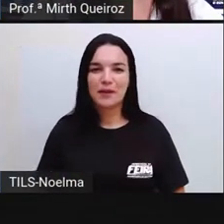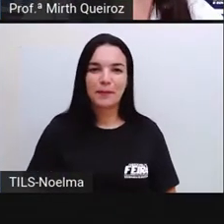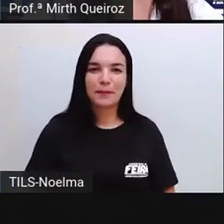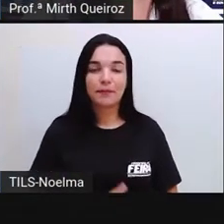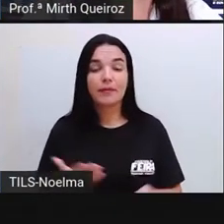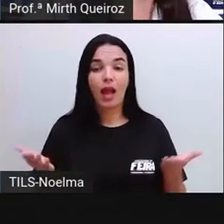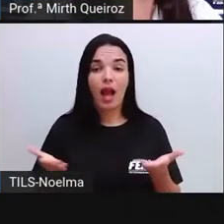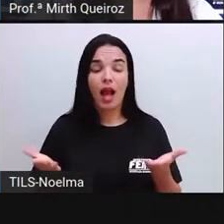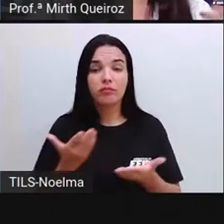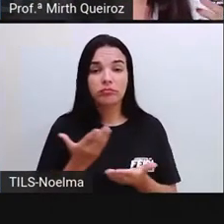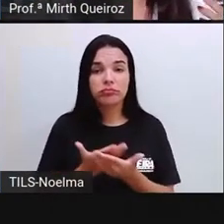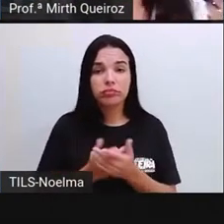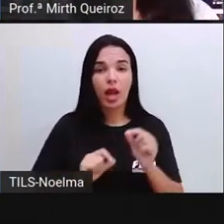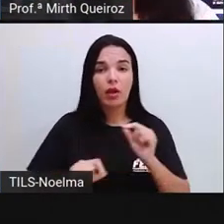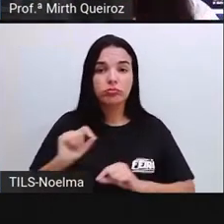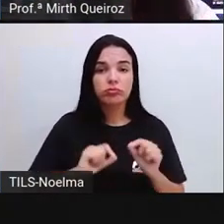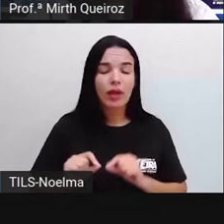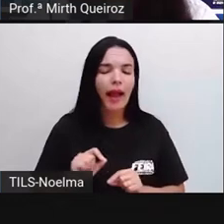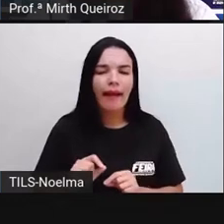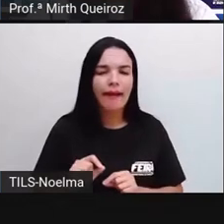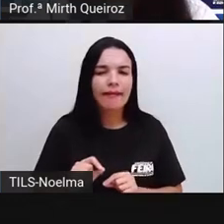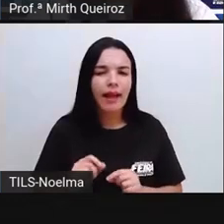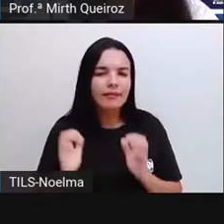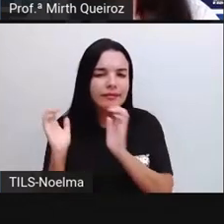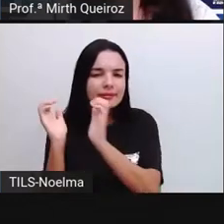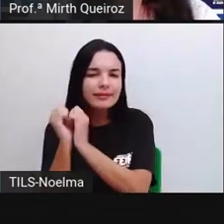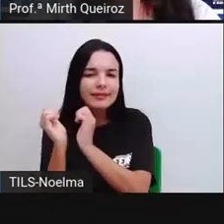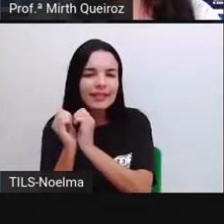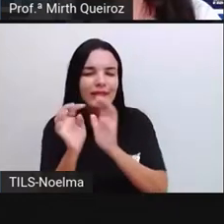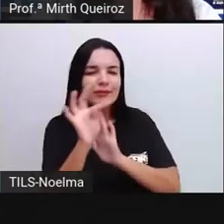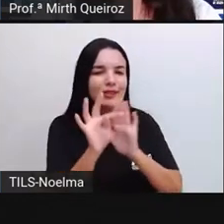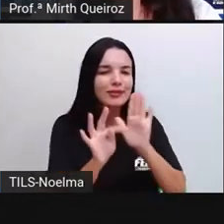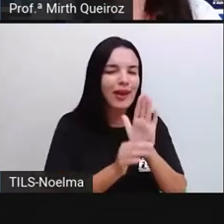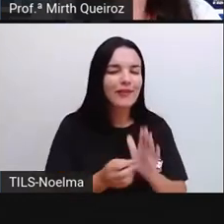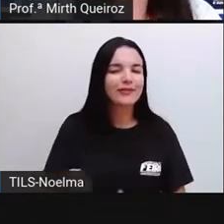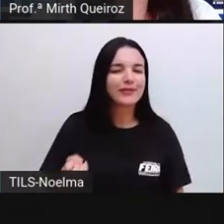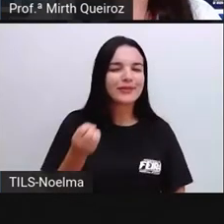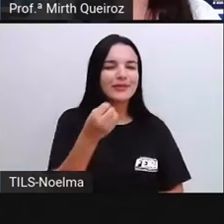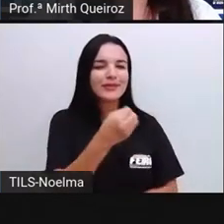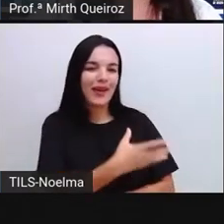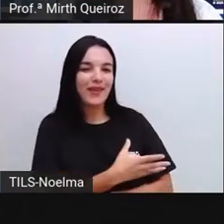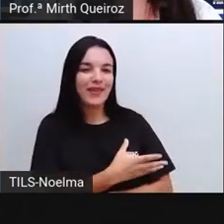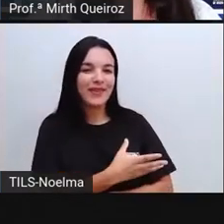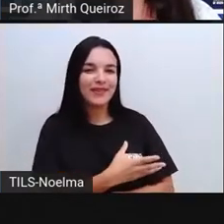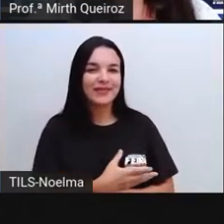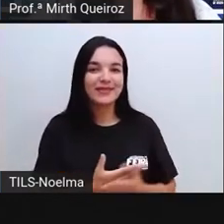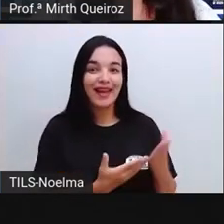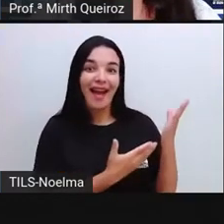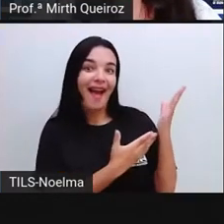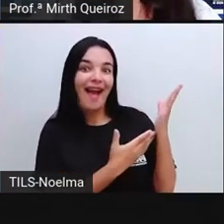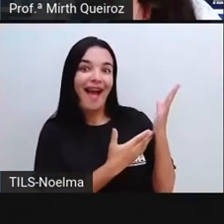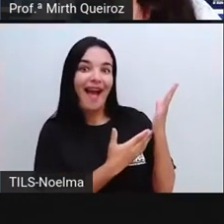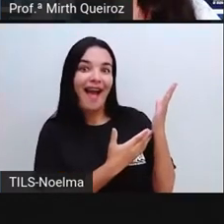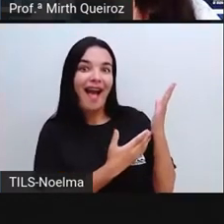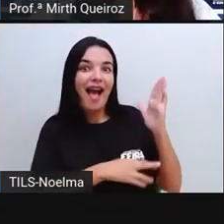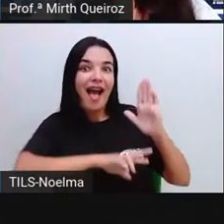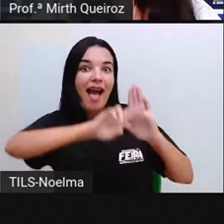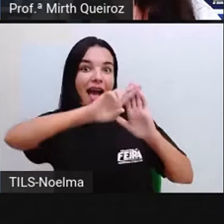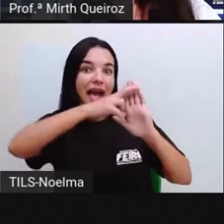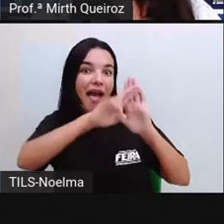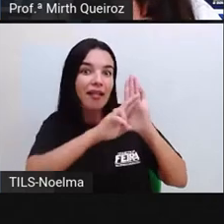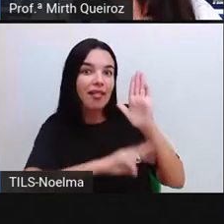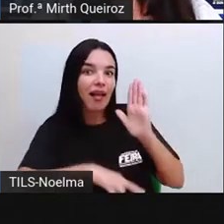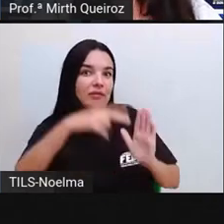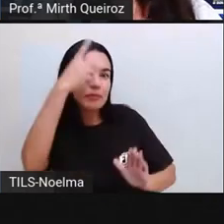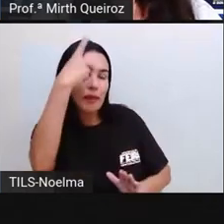Na aula de hoje nós vamos trabalhar mais um gênero textual. Vocês vão conhecer o gênero textual relato